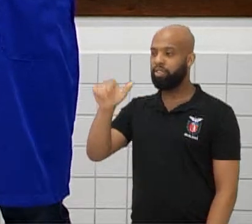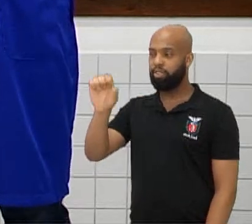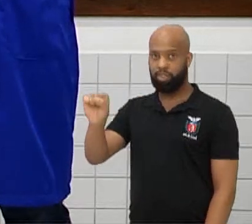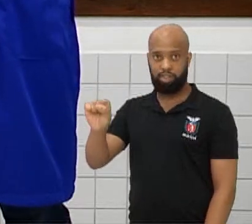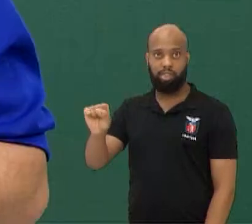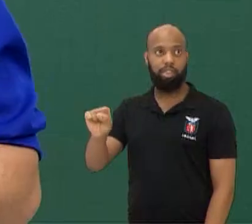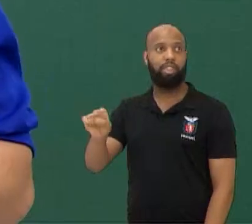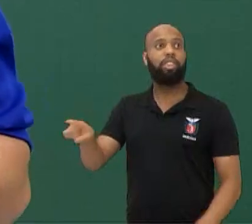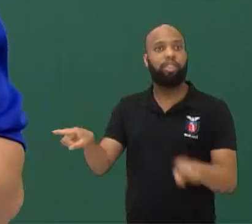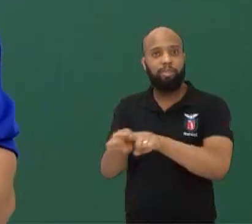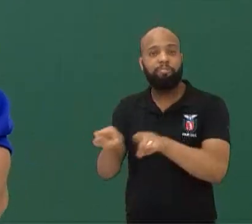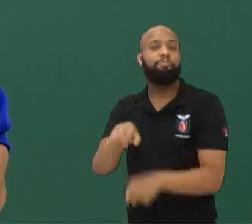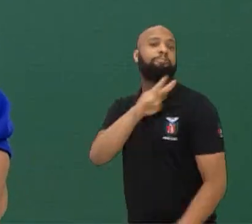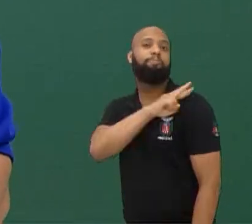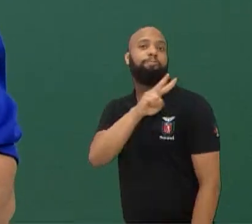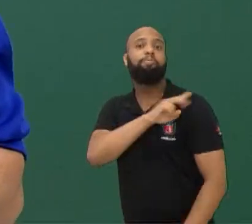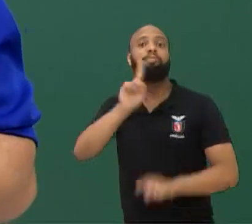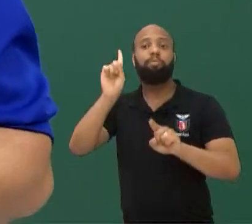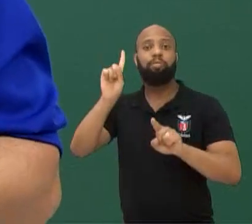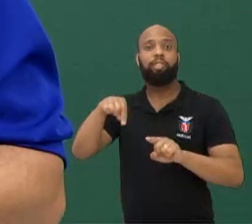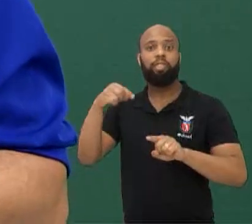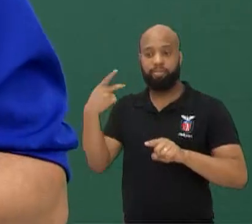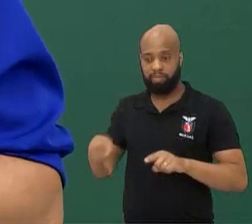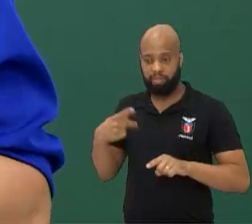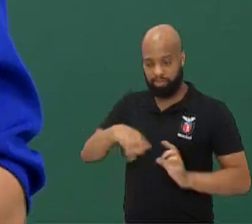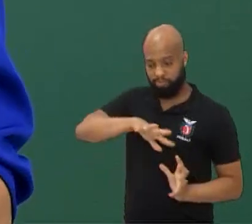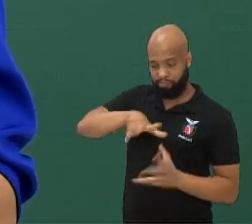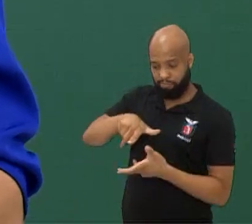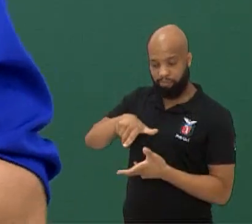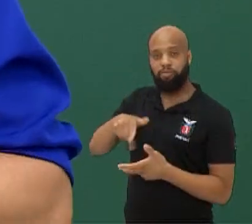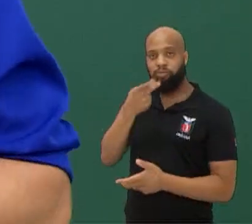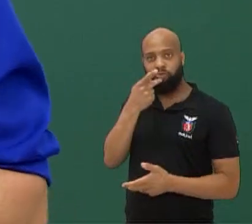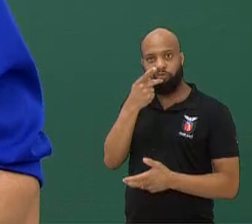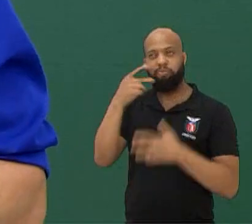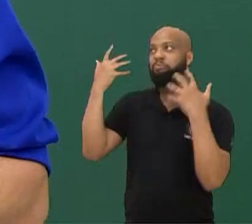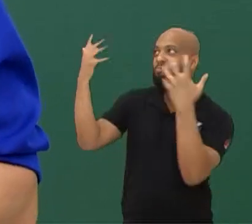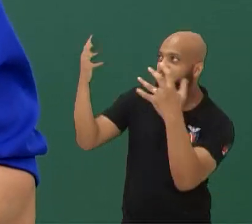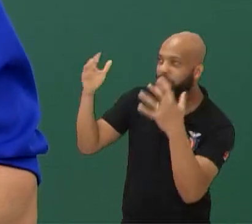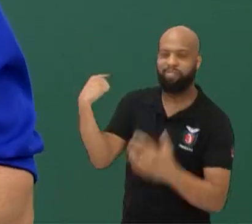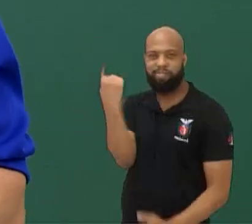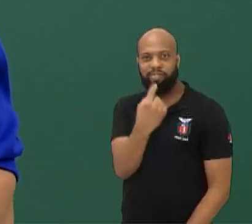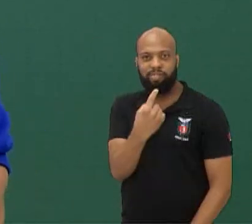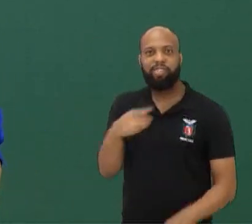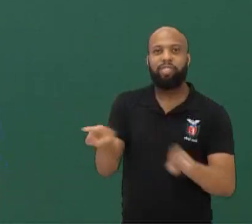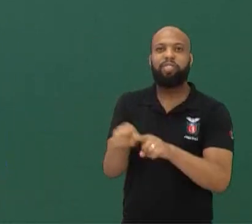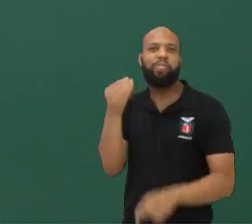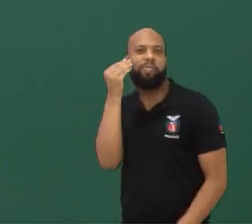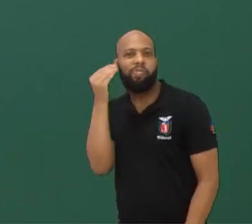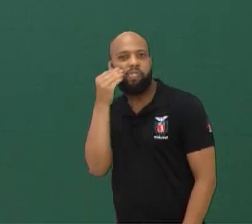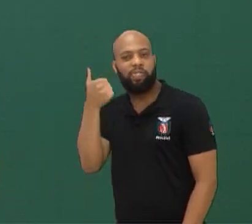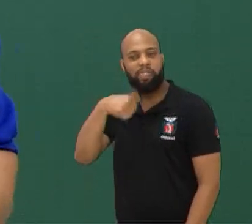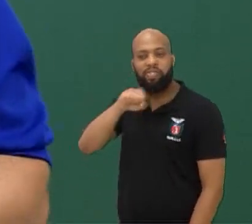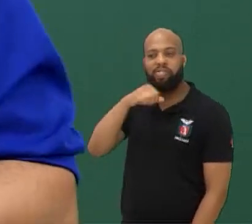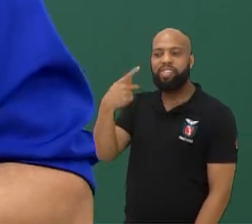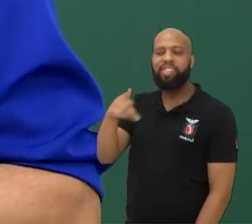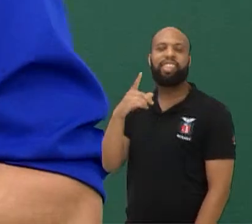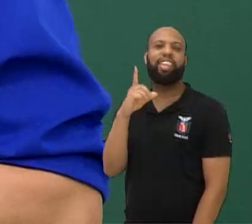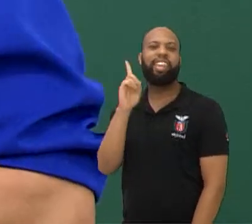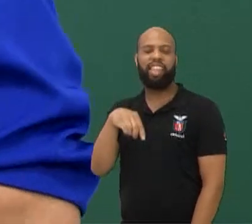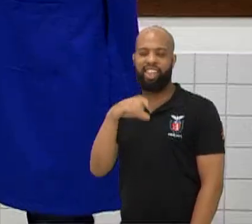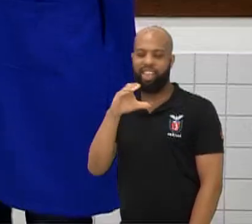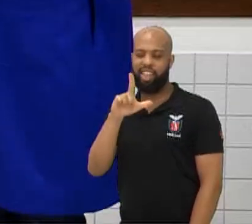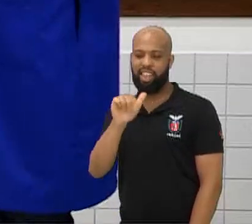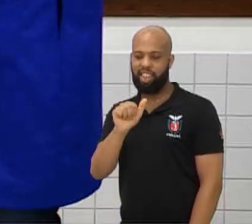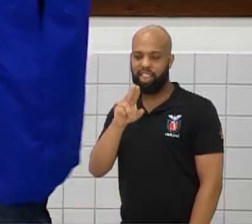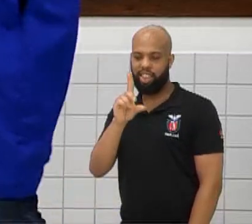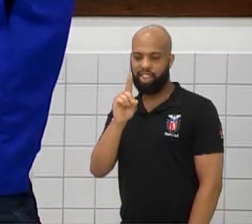2ª M, do Colégio Estadual do Paraná. Ele tá mandando um salve pra gente, tá mandando um beijo pra mãe dele, dona Claudete. Isso aí, legal,